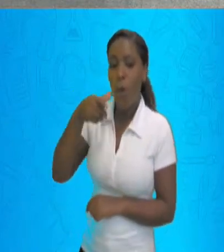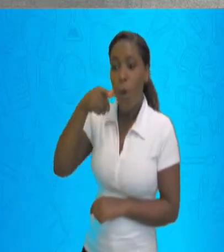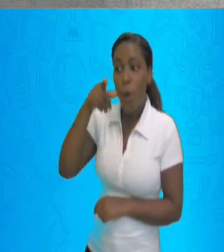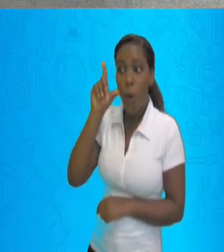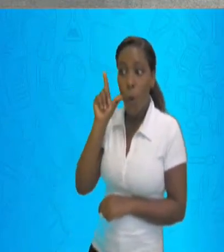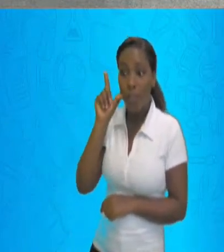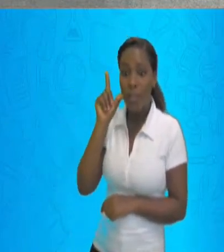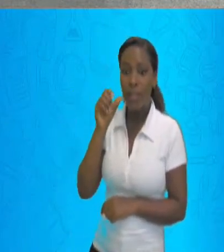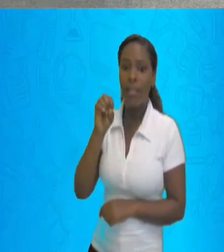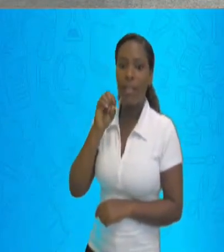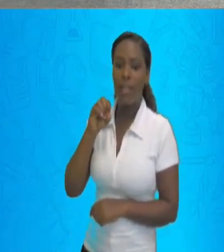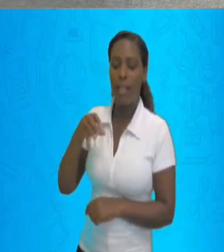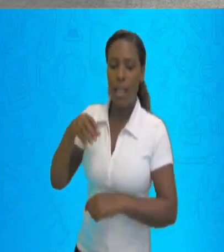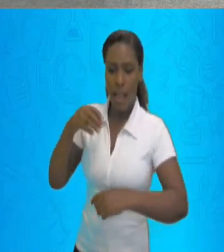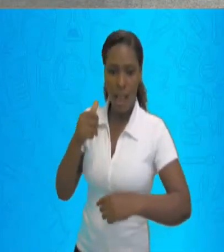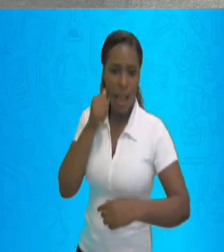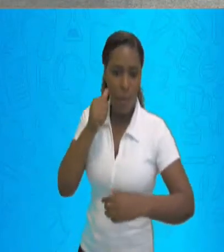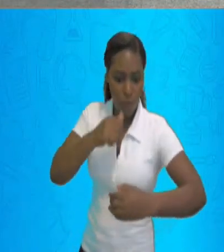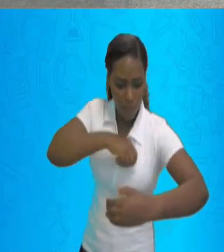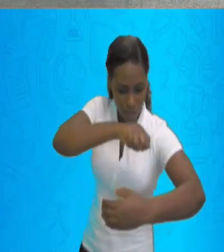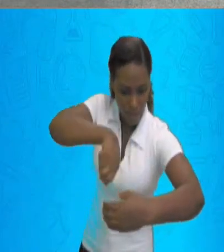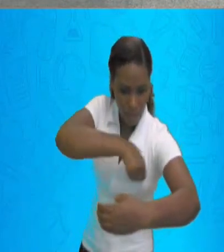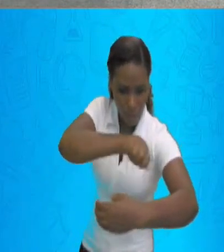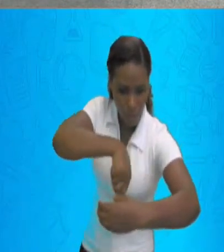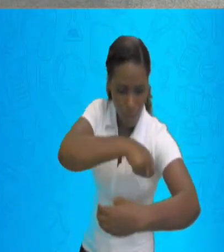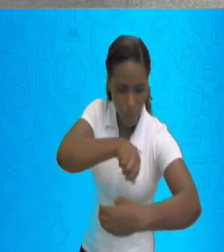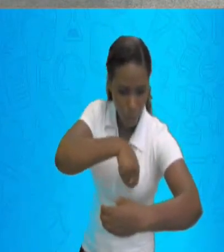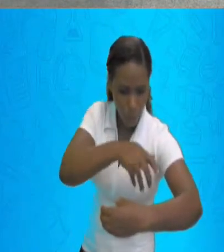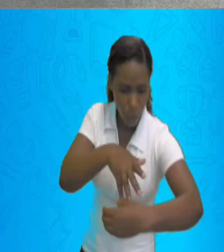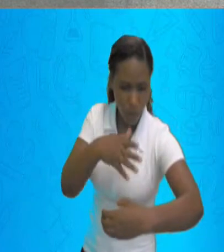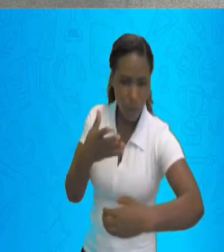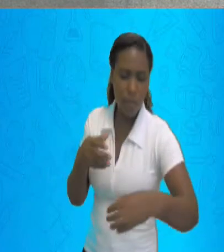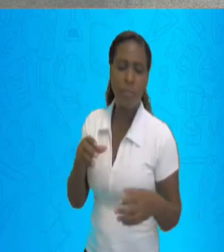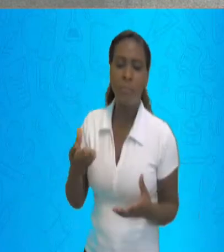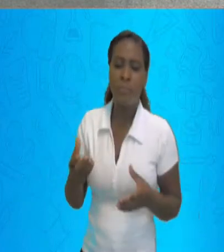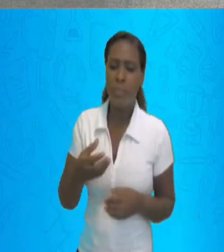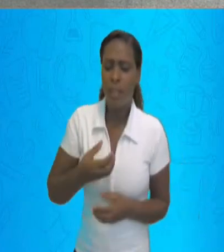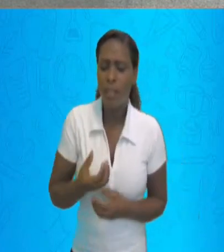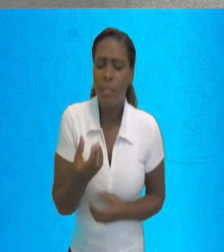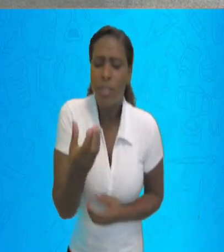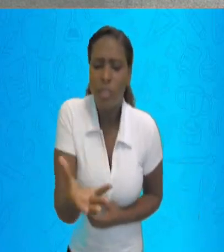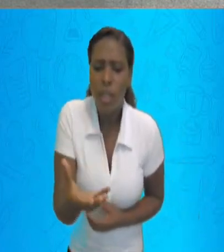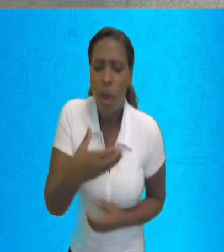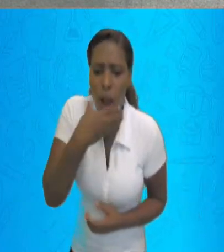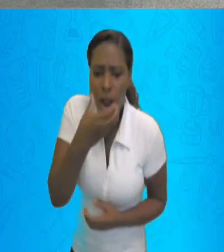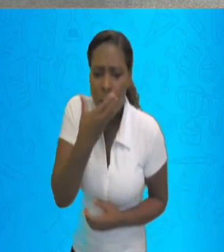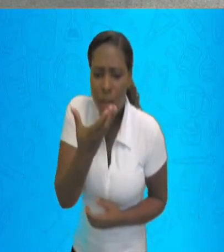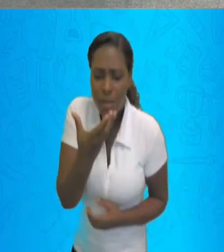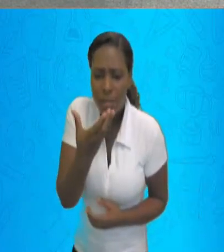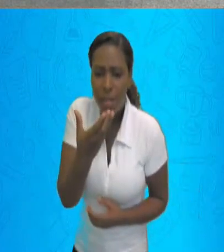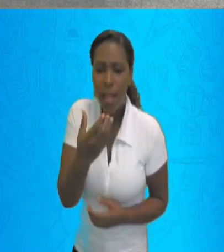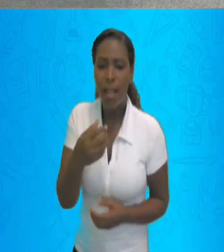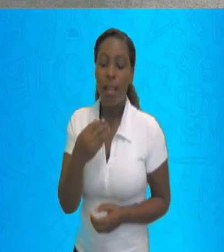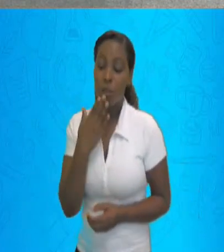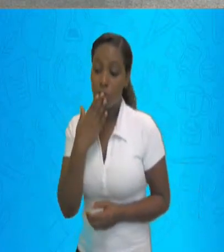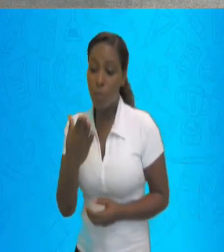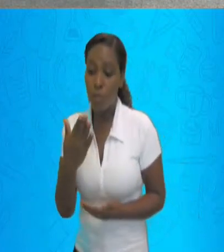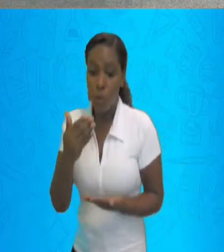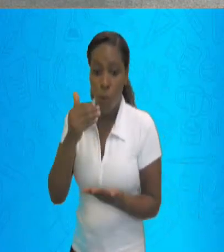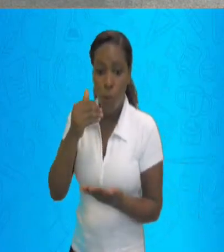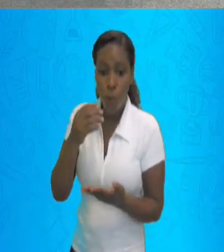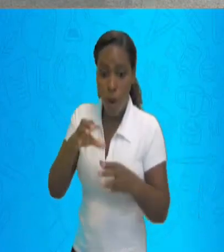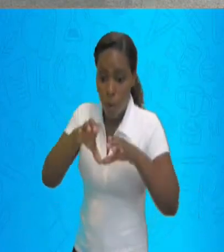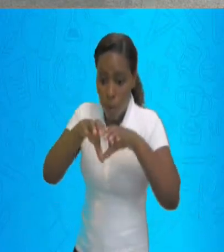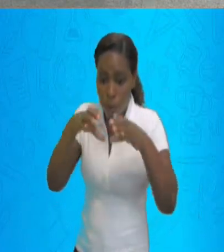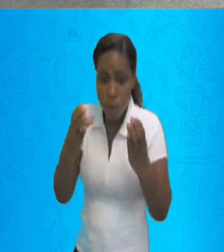você quer inteira ou você quer a metade? E daí eu fui construindo com eles essa ideia de frações, porque a